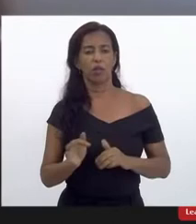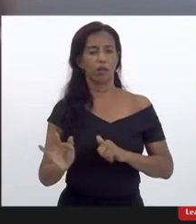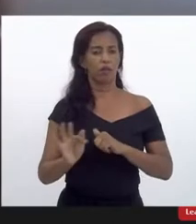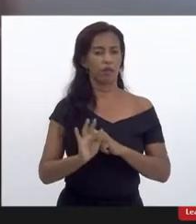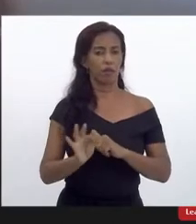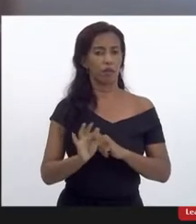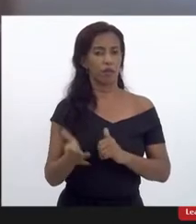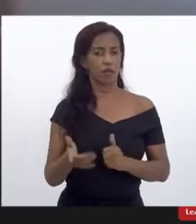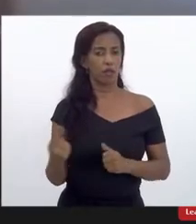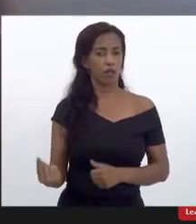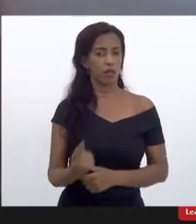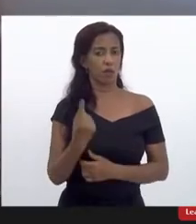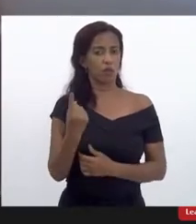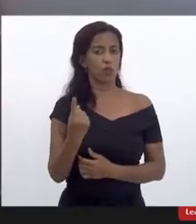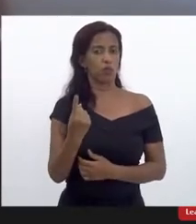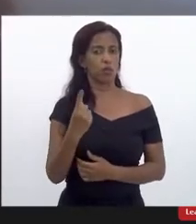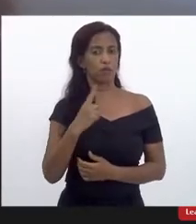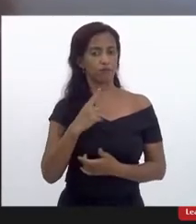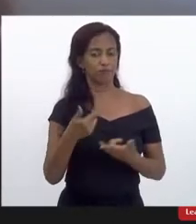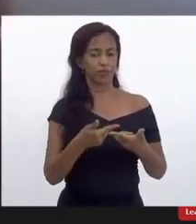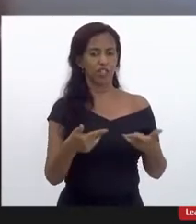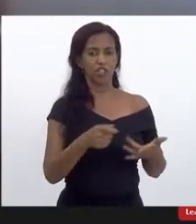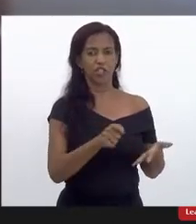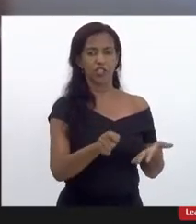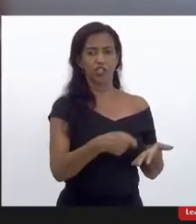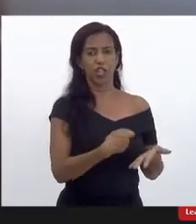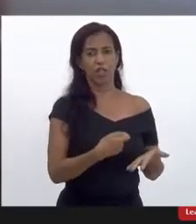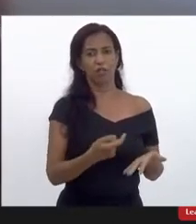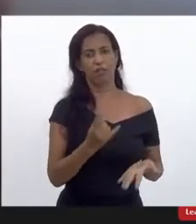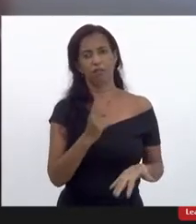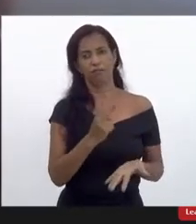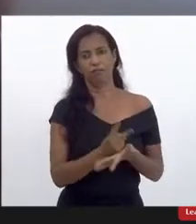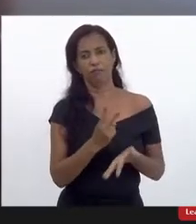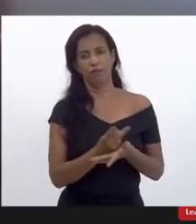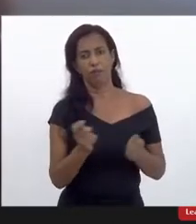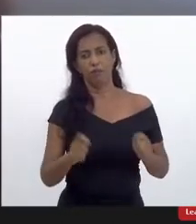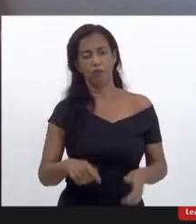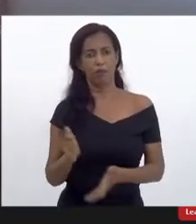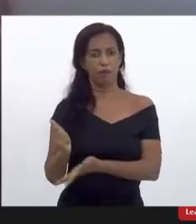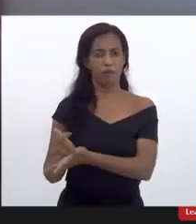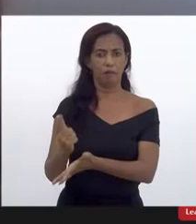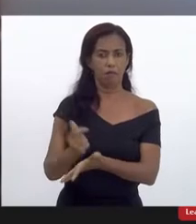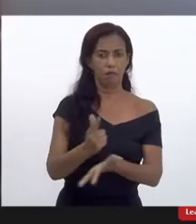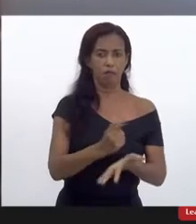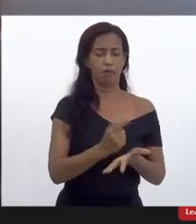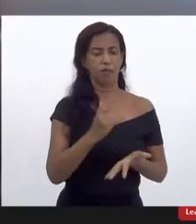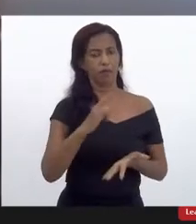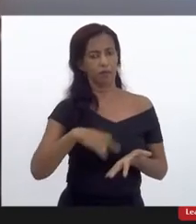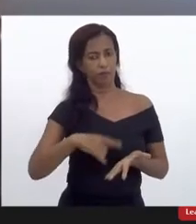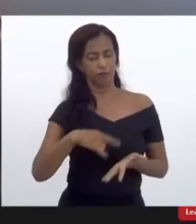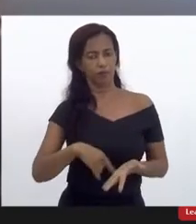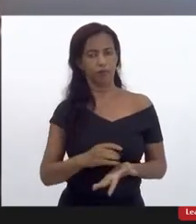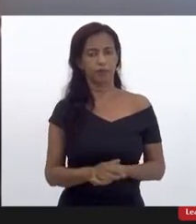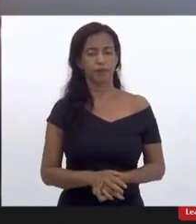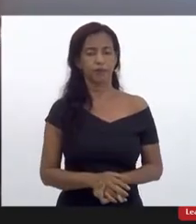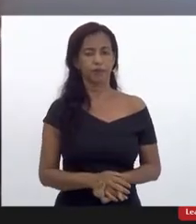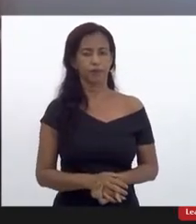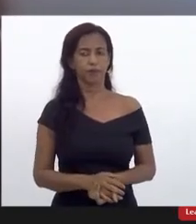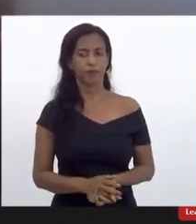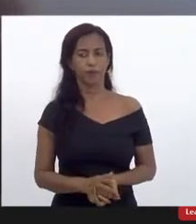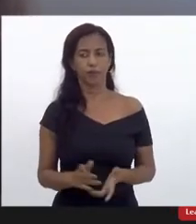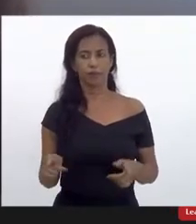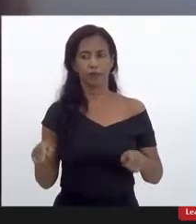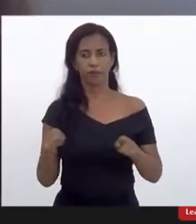é a única que usa cheque ainda para poder fazer os seus pagamentos. Até